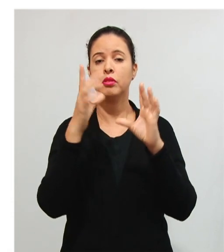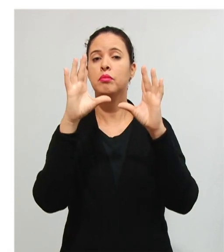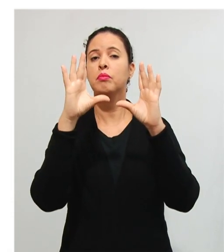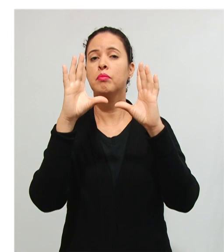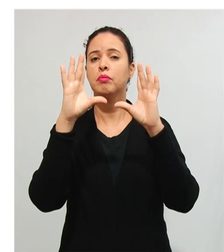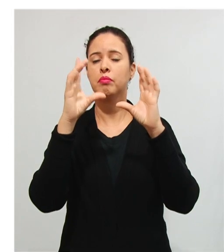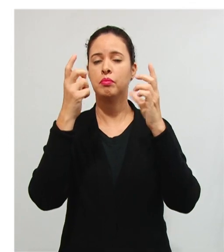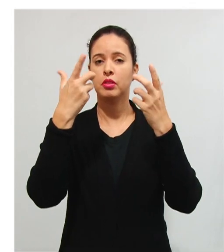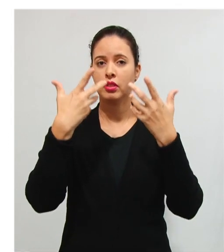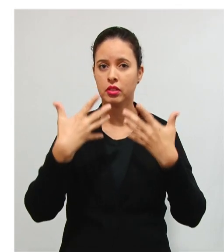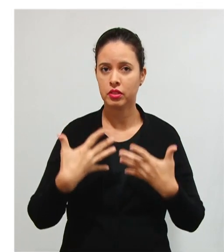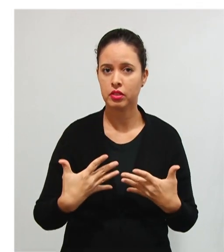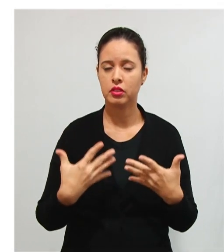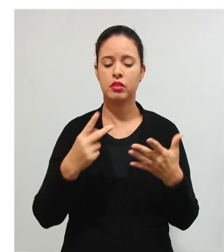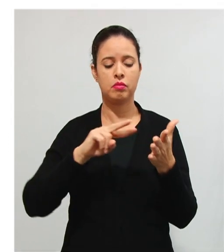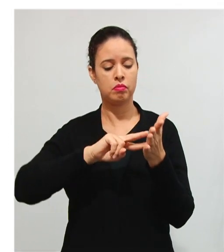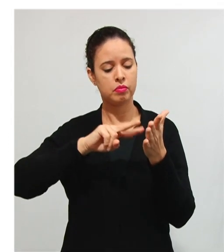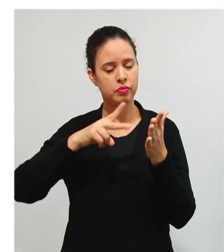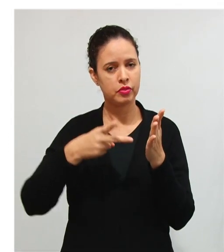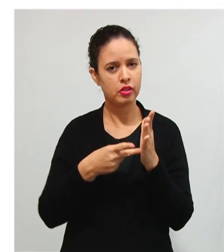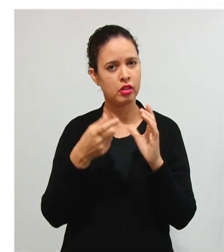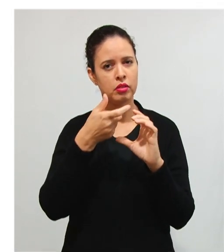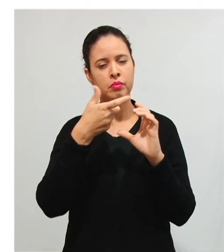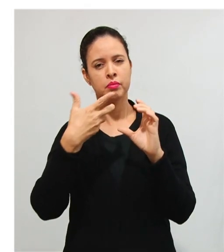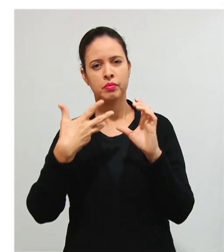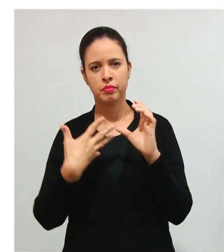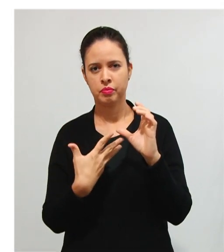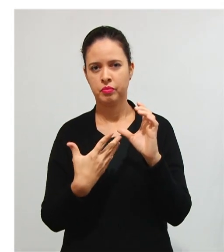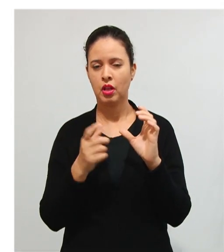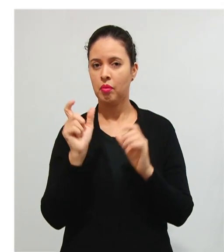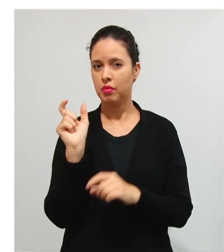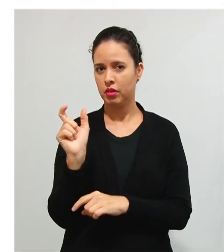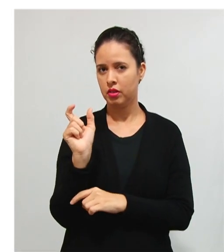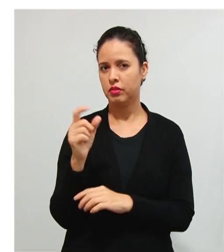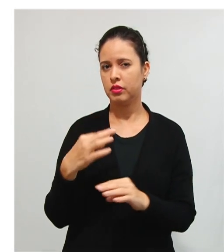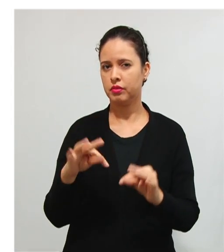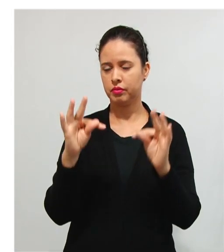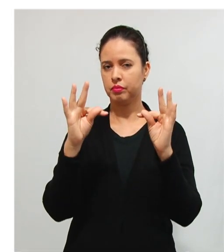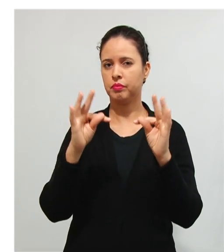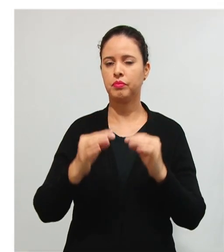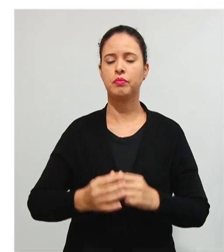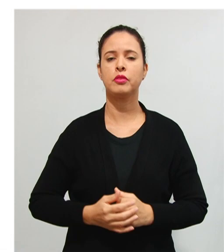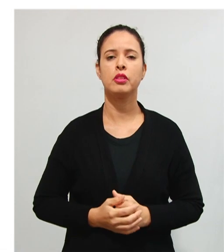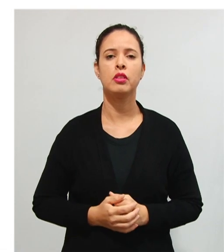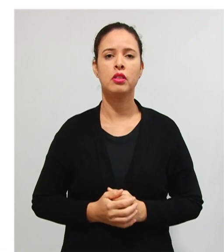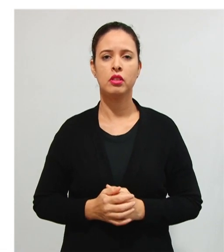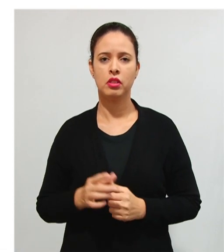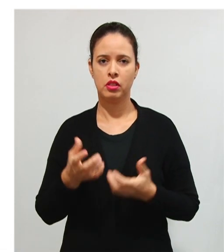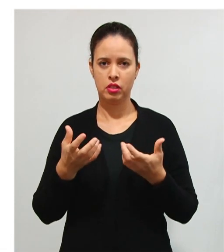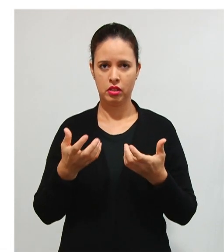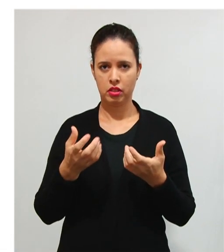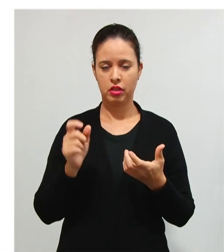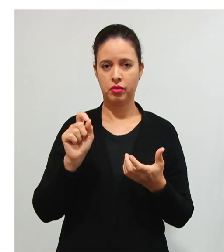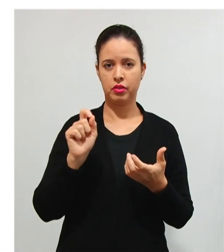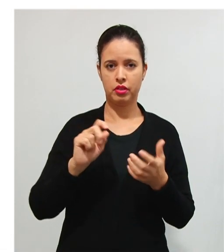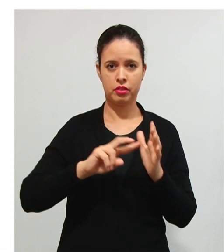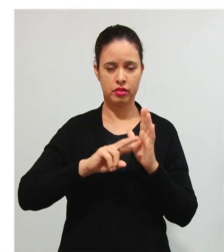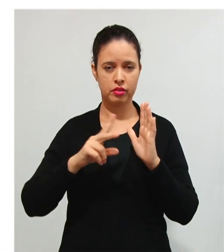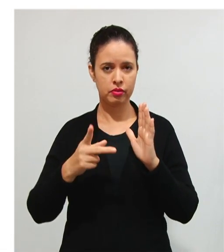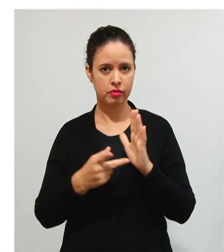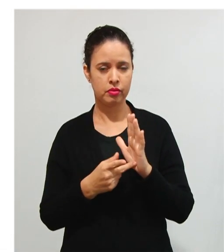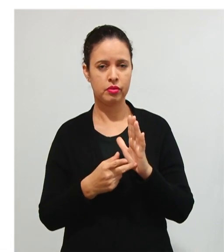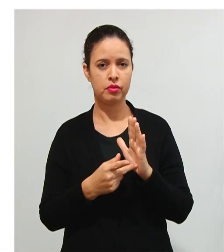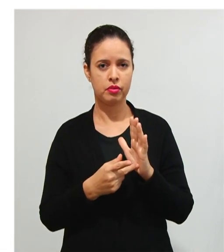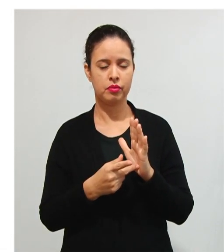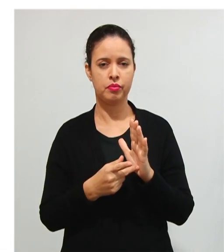um sinônimo ou uma explicação sobre o que é tecnologia. Então, se você só quer pegar, às vezes, um sinônimo rápido ou